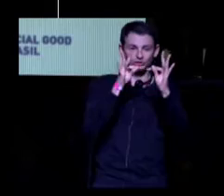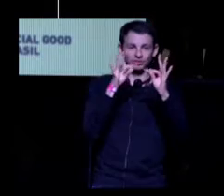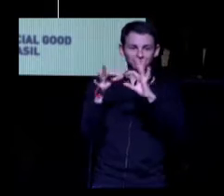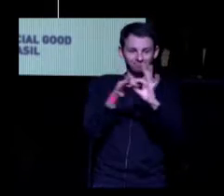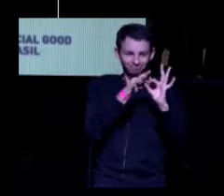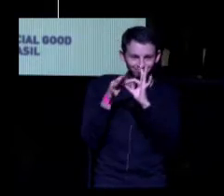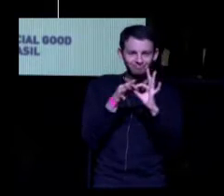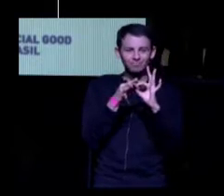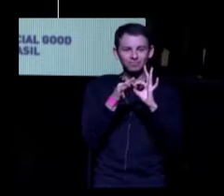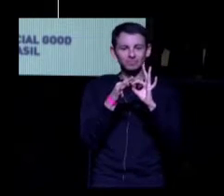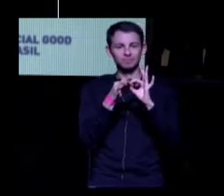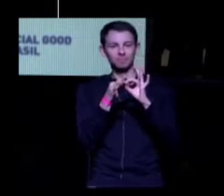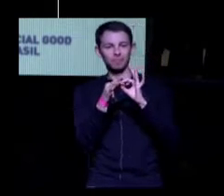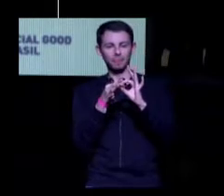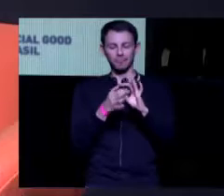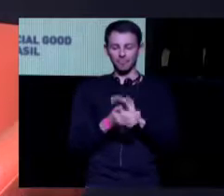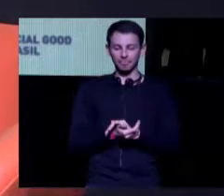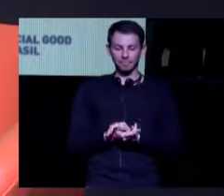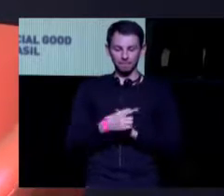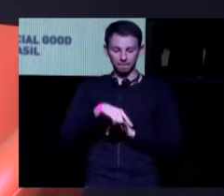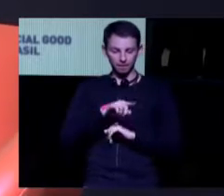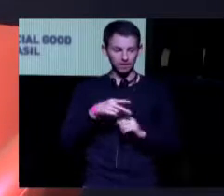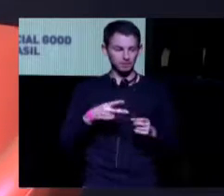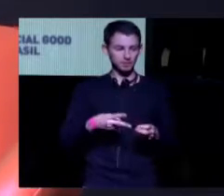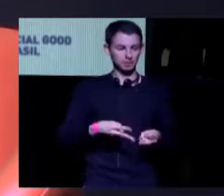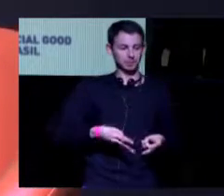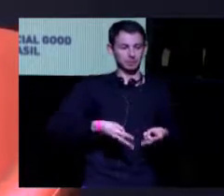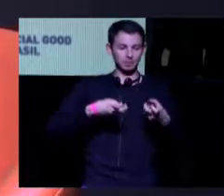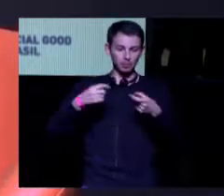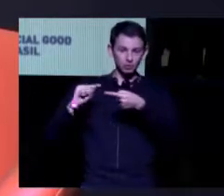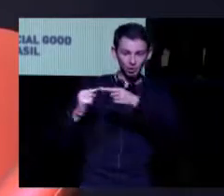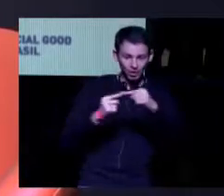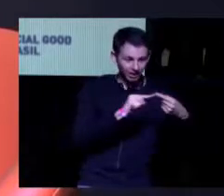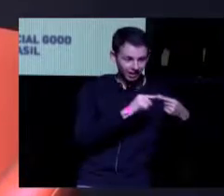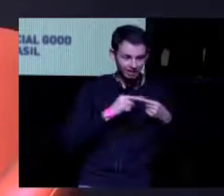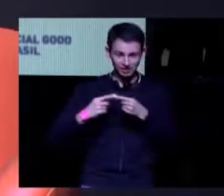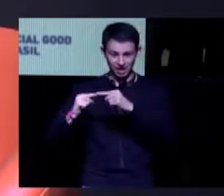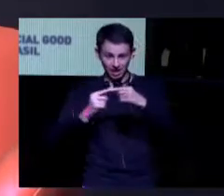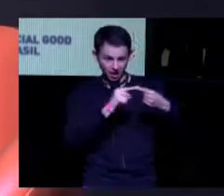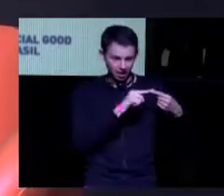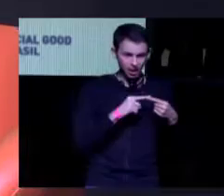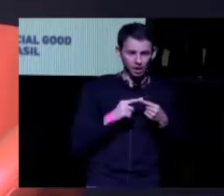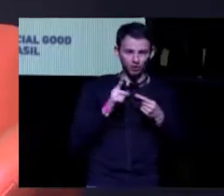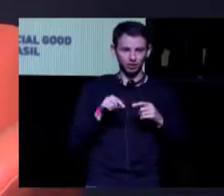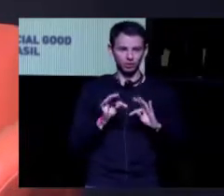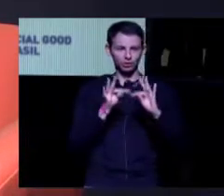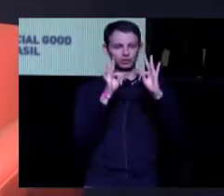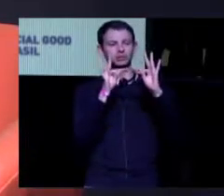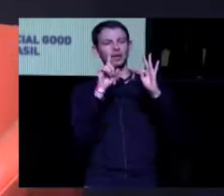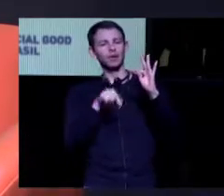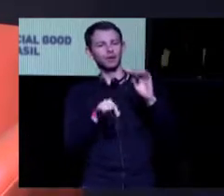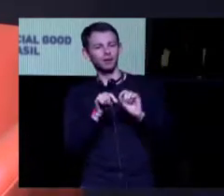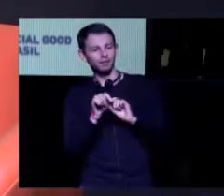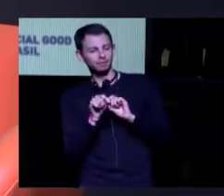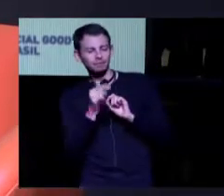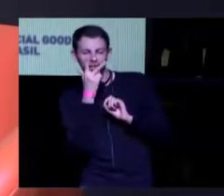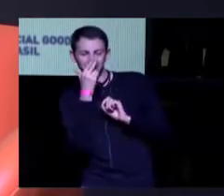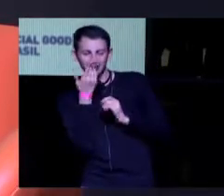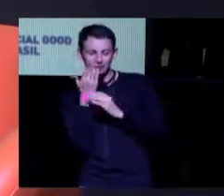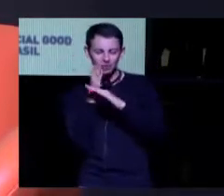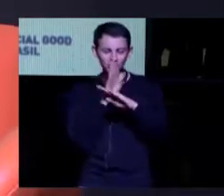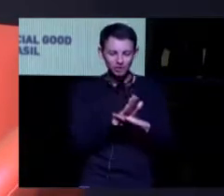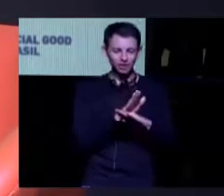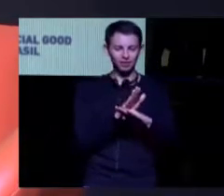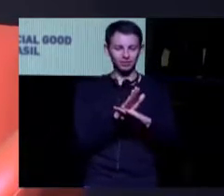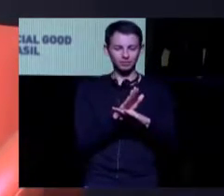como o grande avanço em termos de ponte entre pessoas, está permitindo com que as